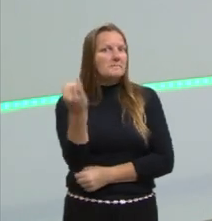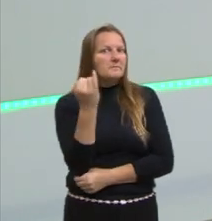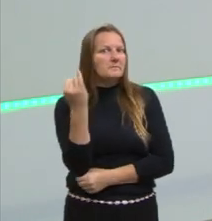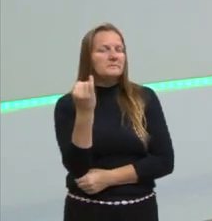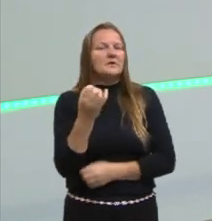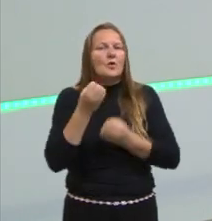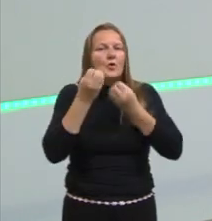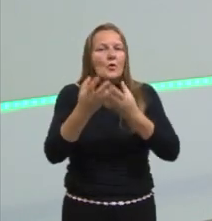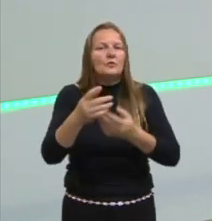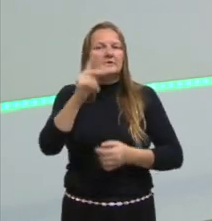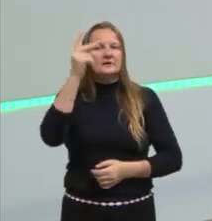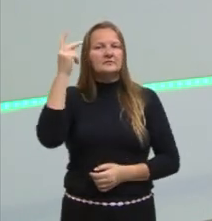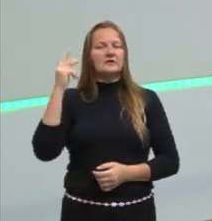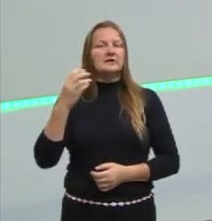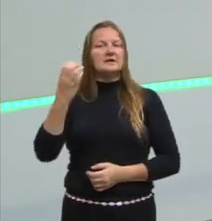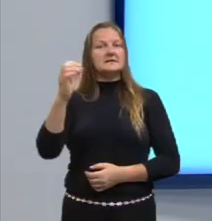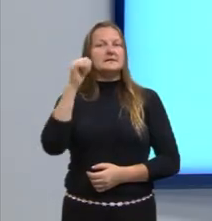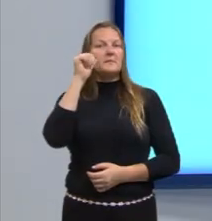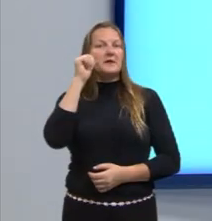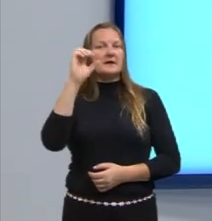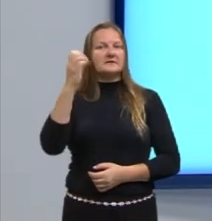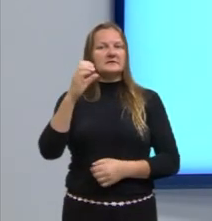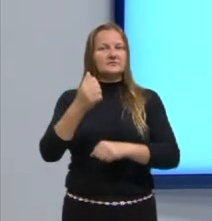então a história dessa mulher cientista